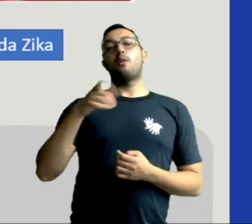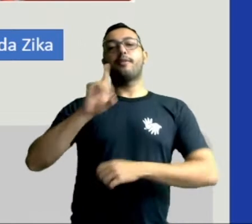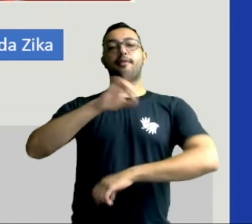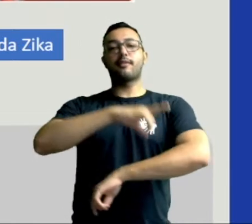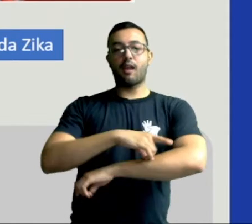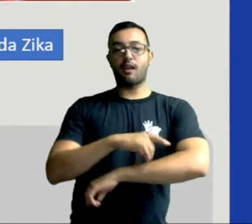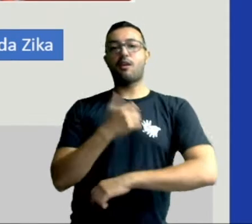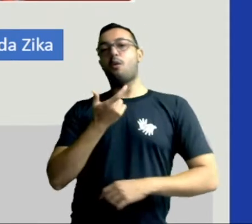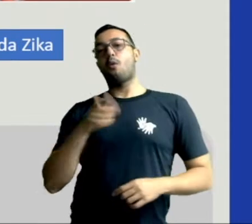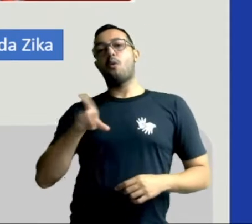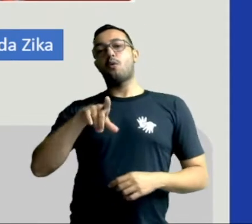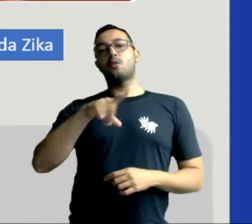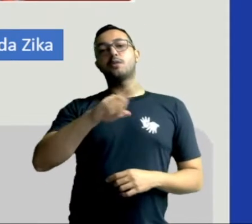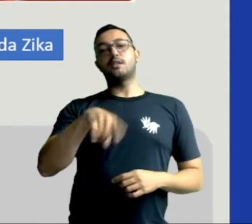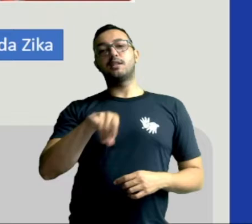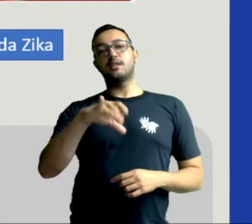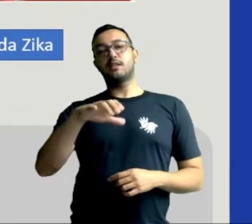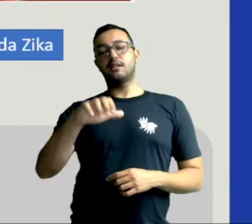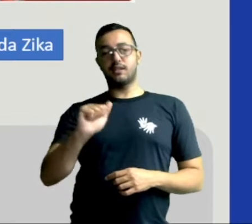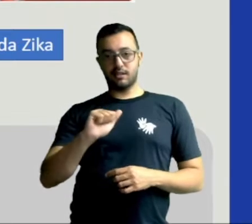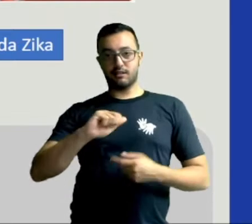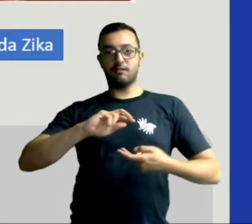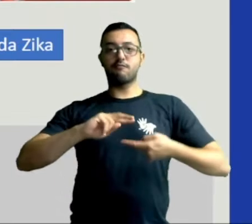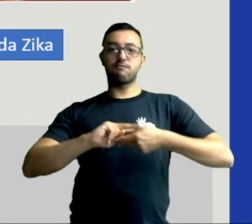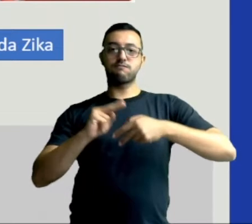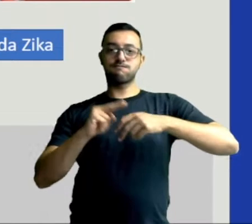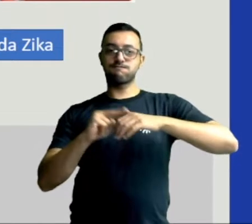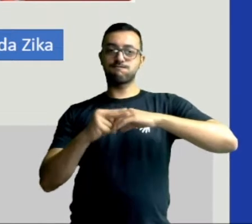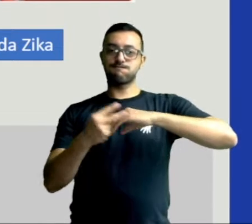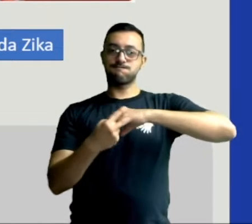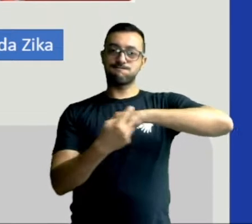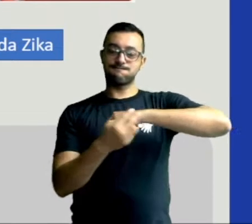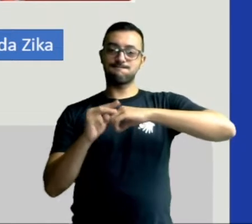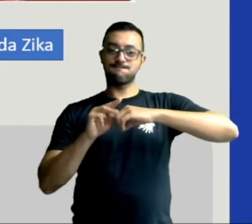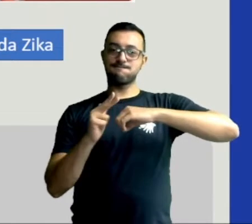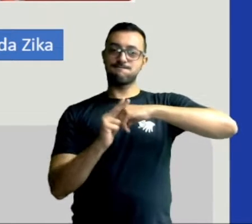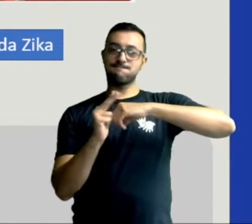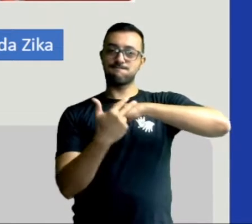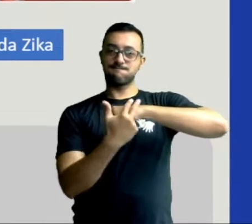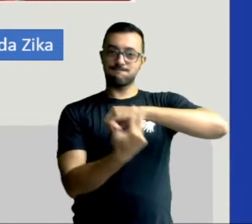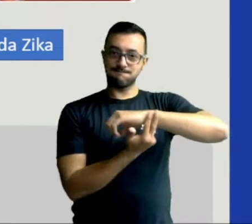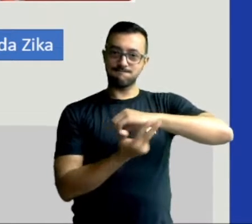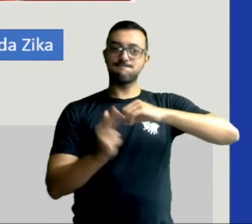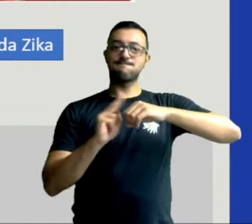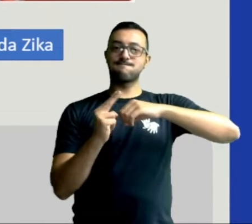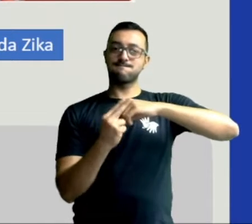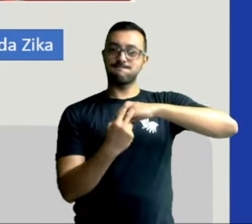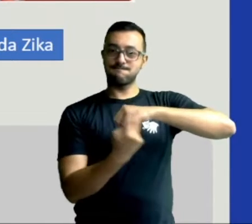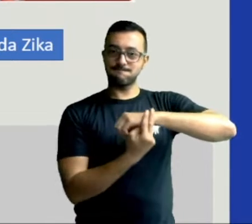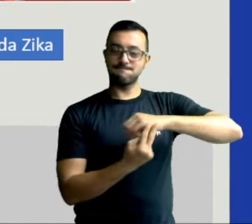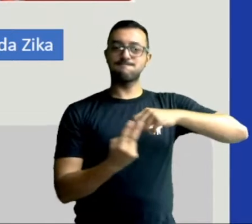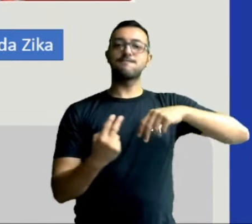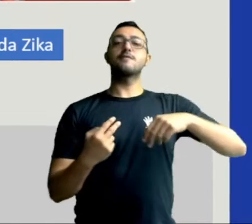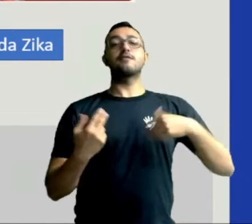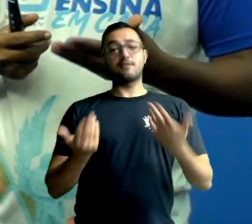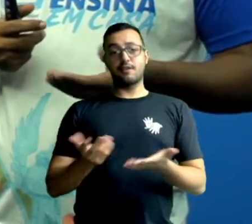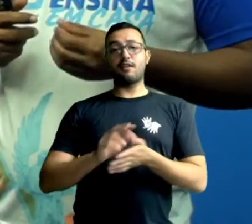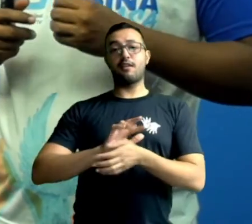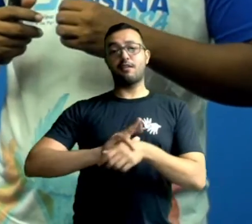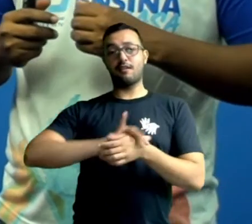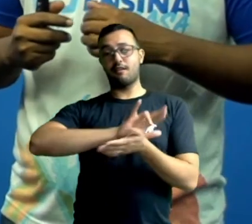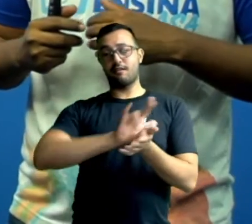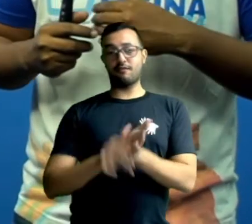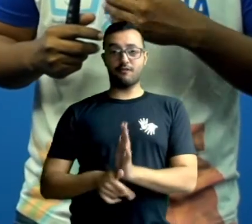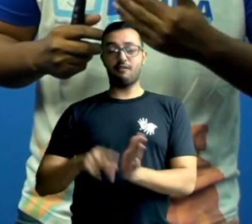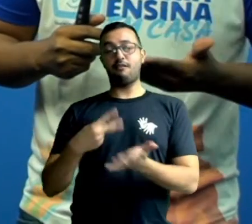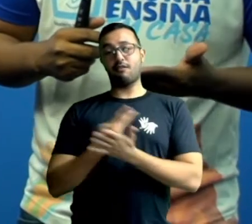As principais no nosso meio urbano são essas três, né? A chikungunya, a dengue e a zika. Quem não conhece alguém que já